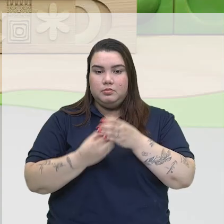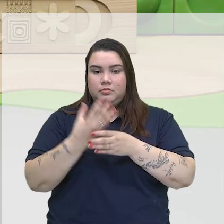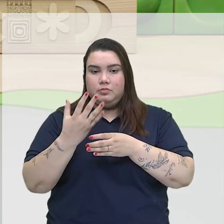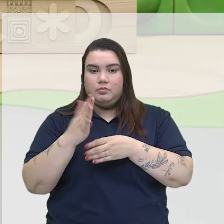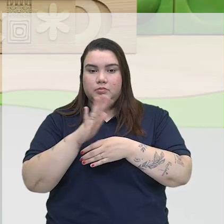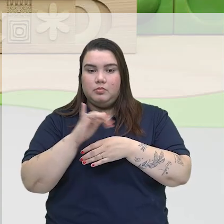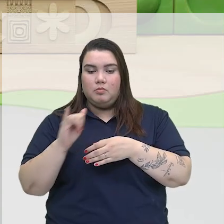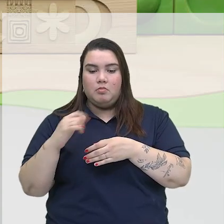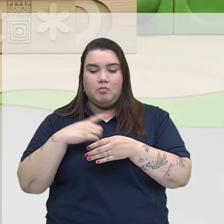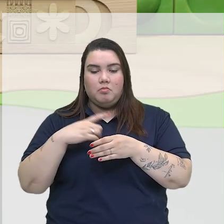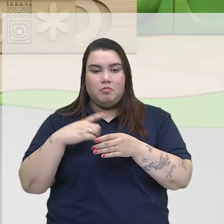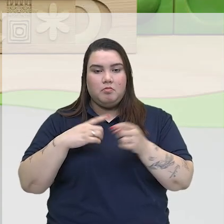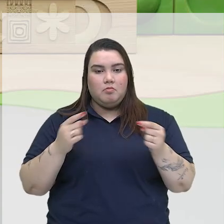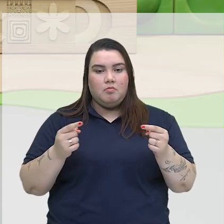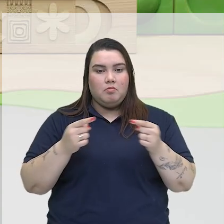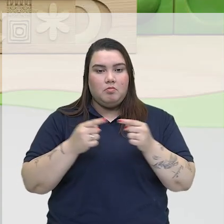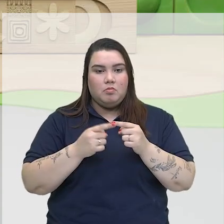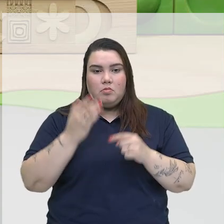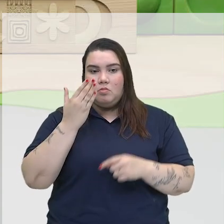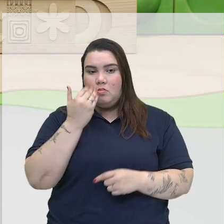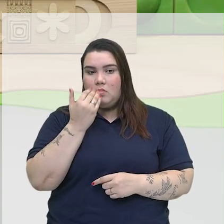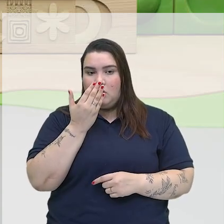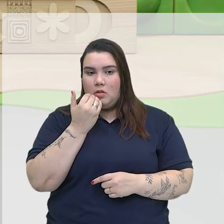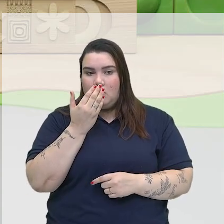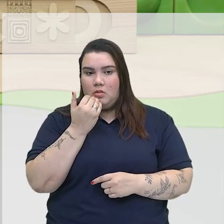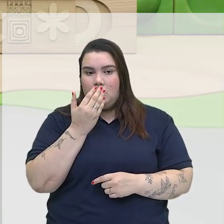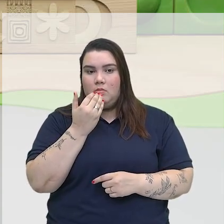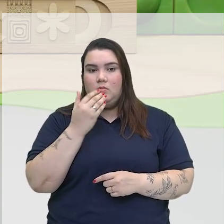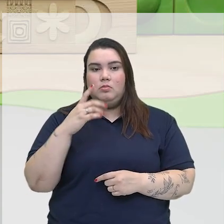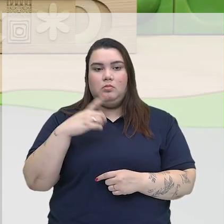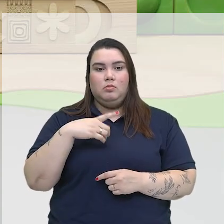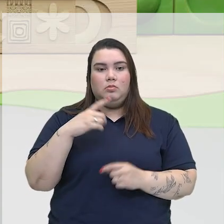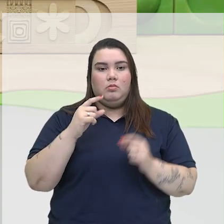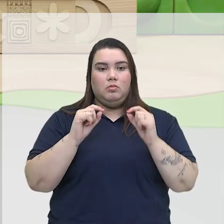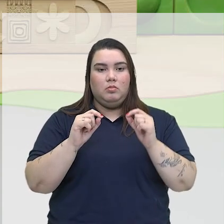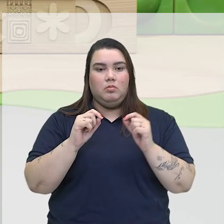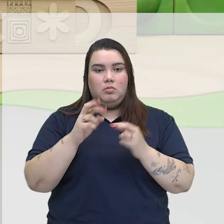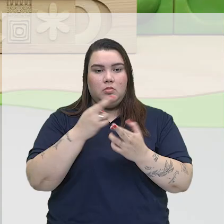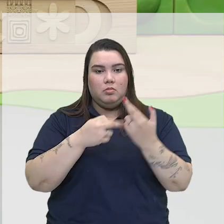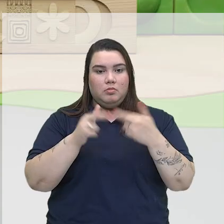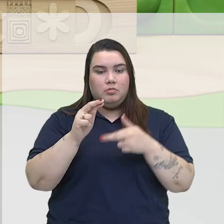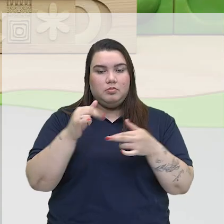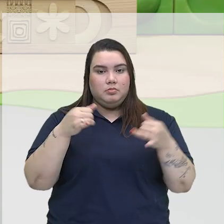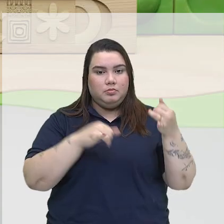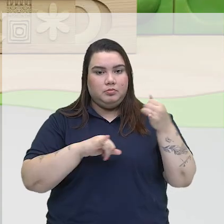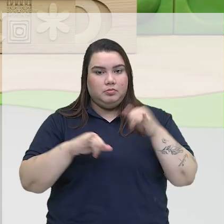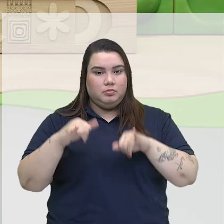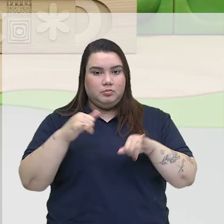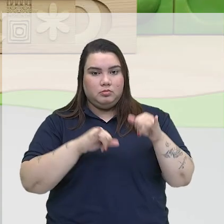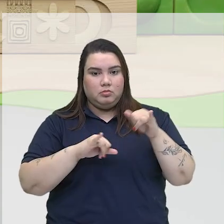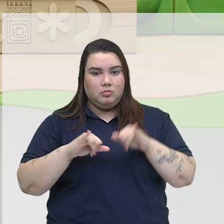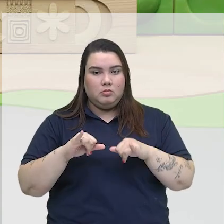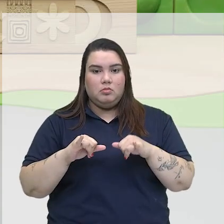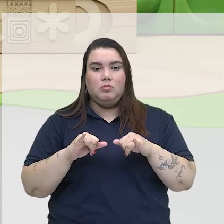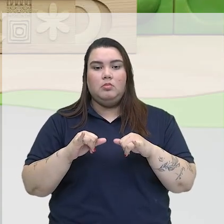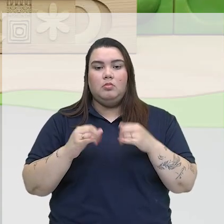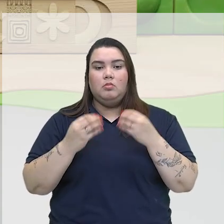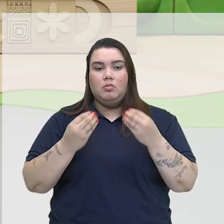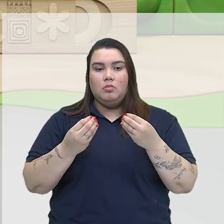vão estar atuando em cima do seu alimento, fazendo uma reação química